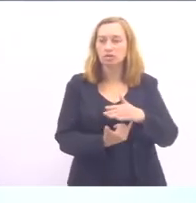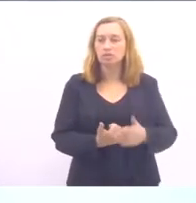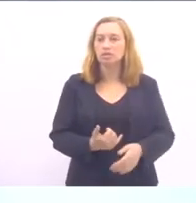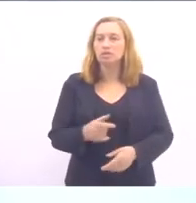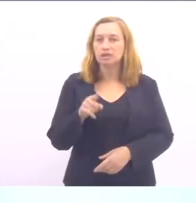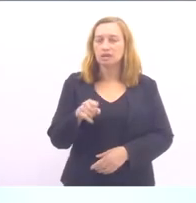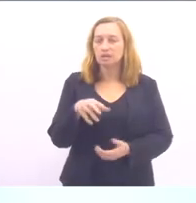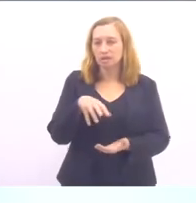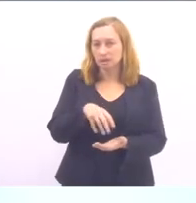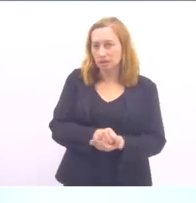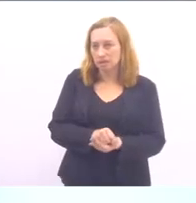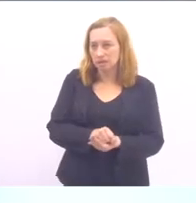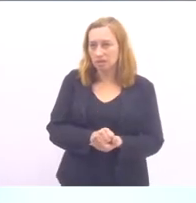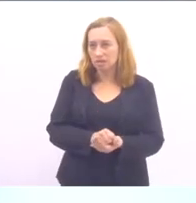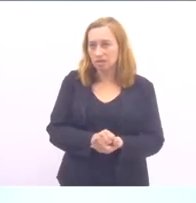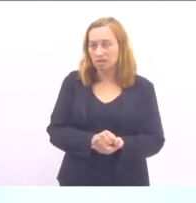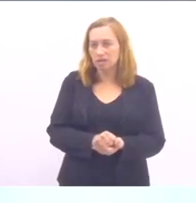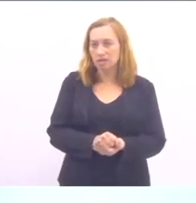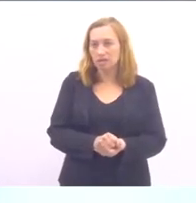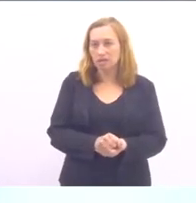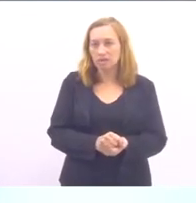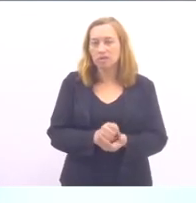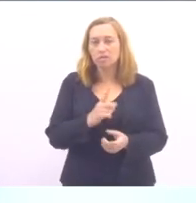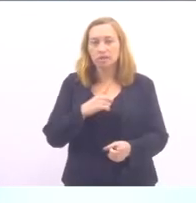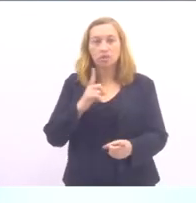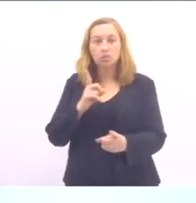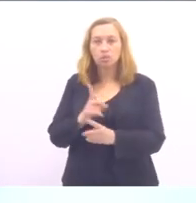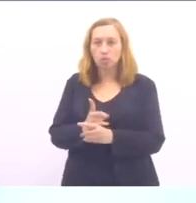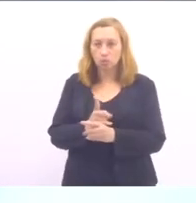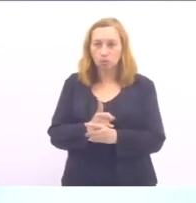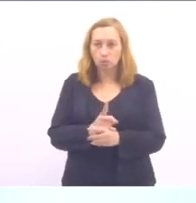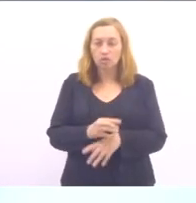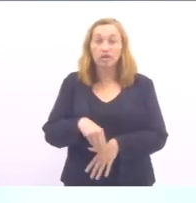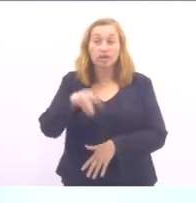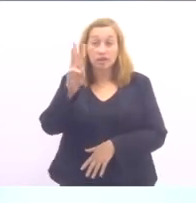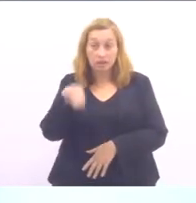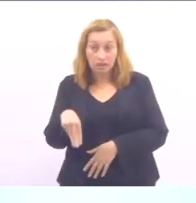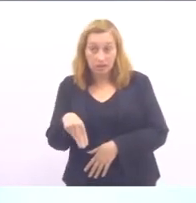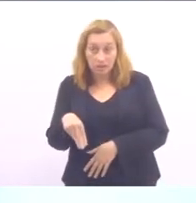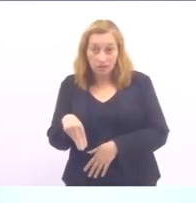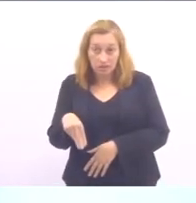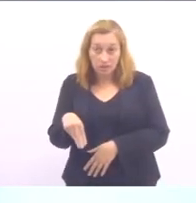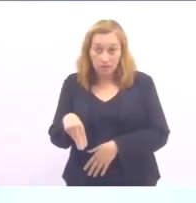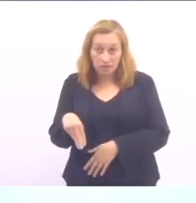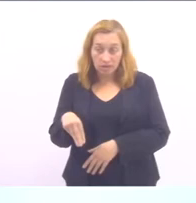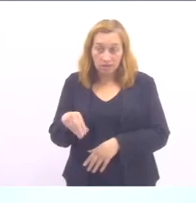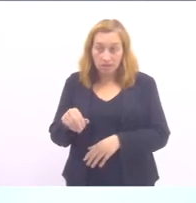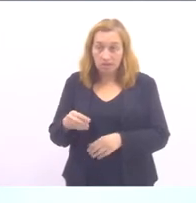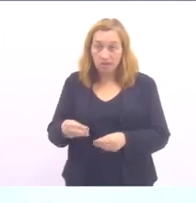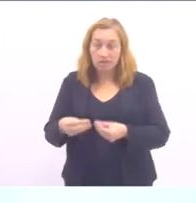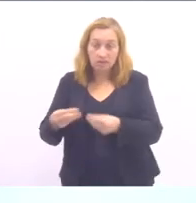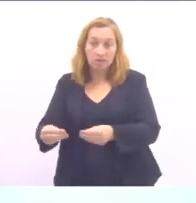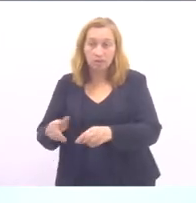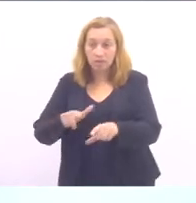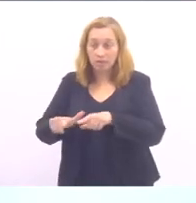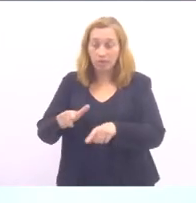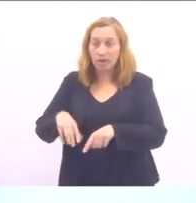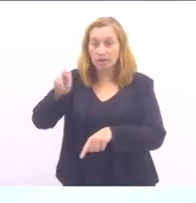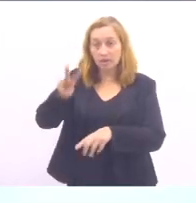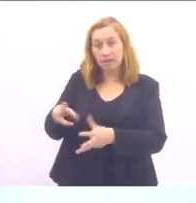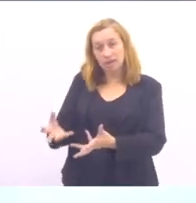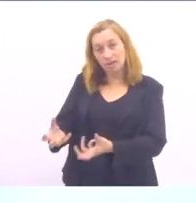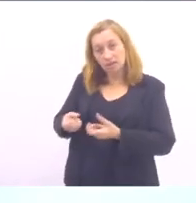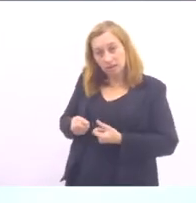esse cadastro ele serve para promover o encontro entre quem gera e quem recebe. Esse é o grande objetivo do